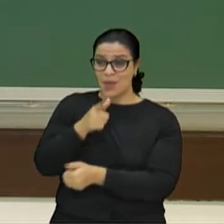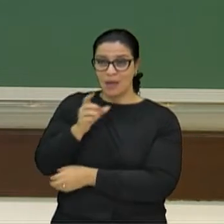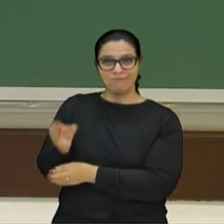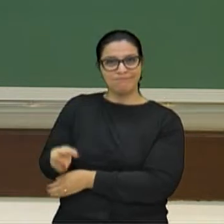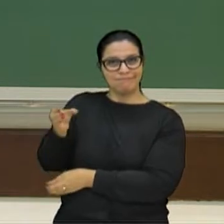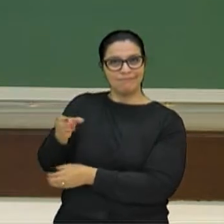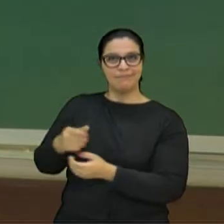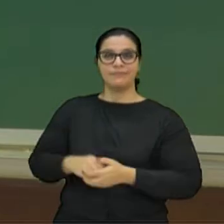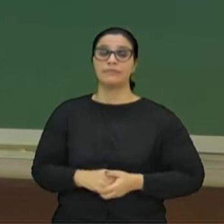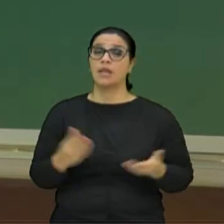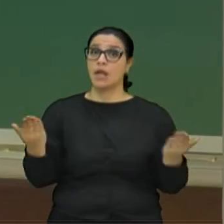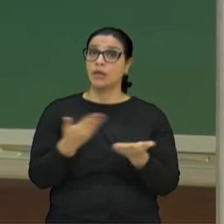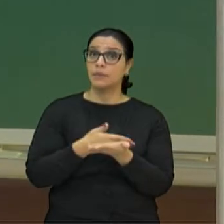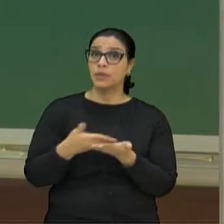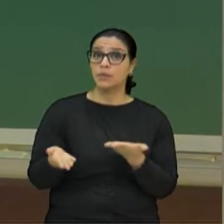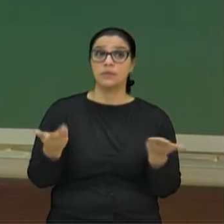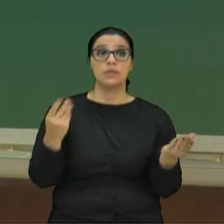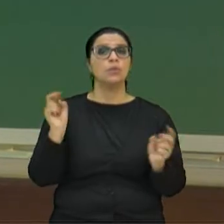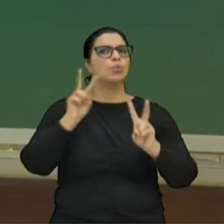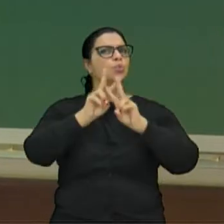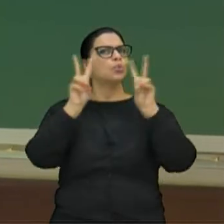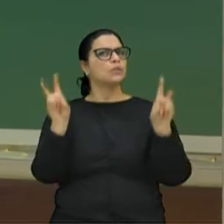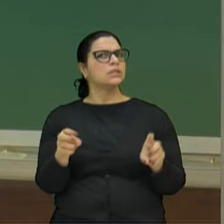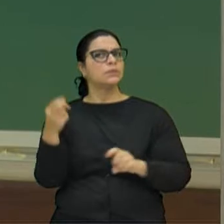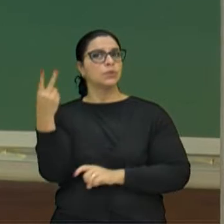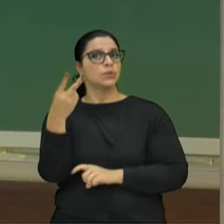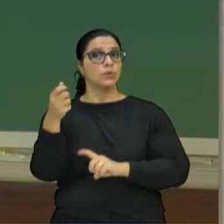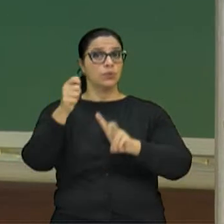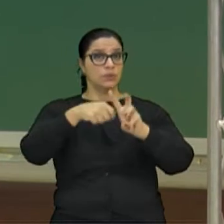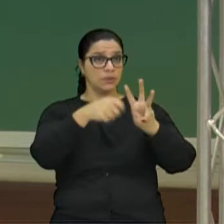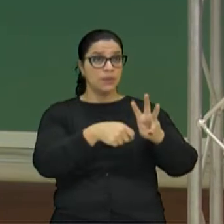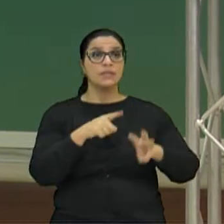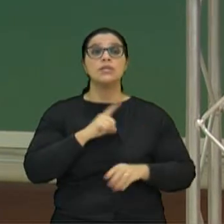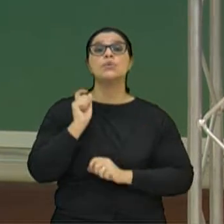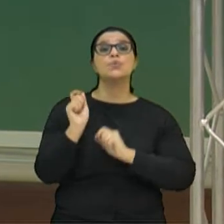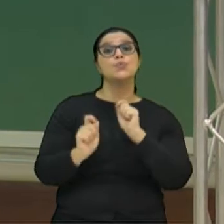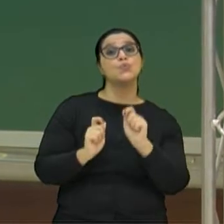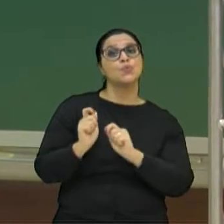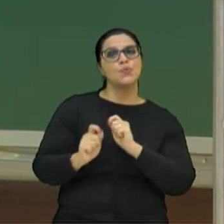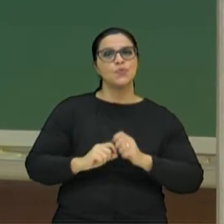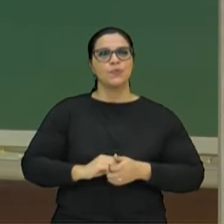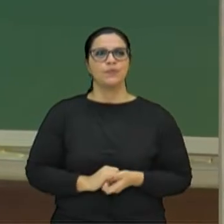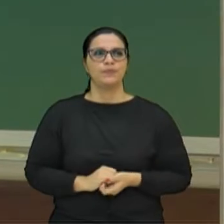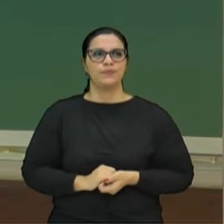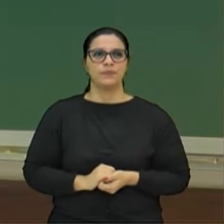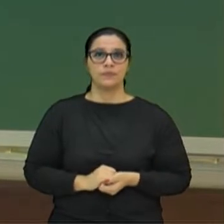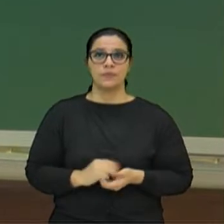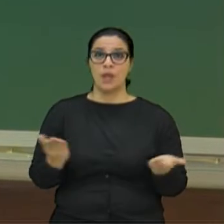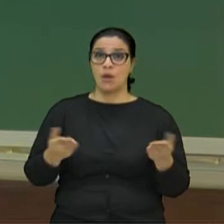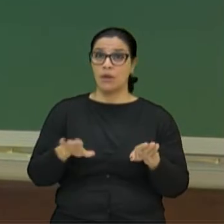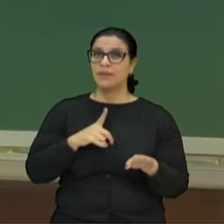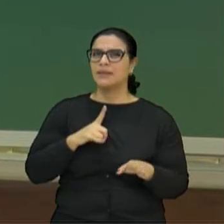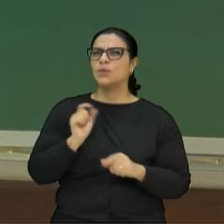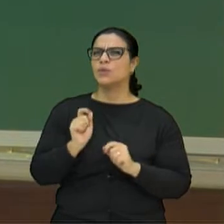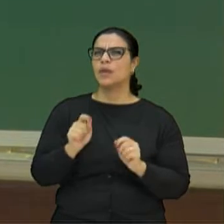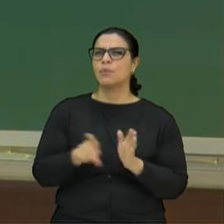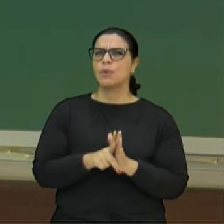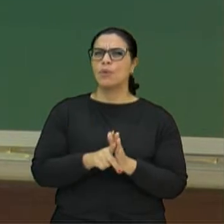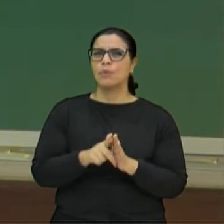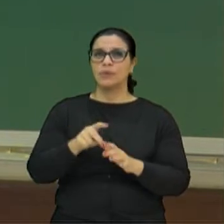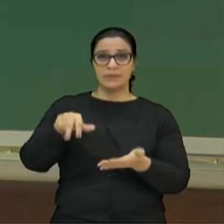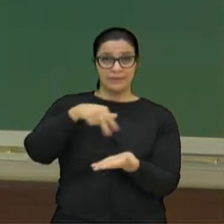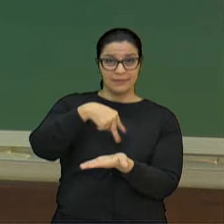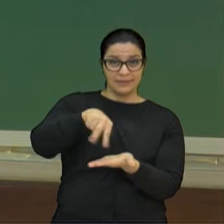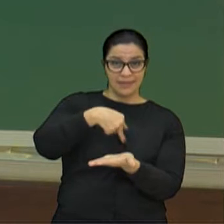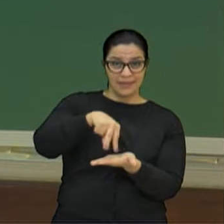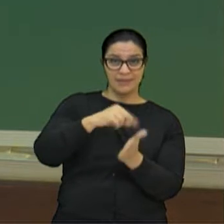tranquilo? Para começarmos então o assunto do segundo trimestre, nós temos, até então vocês estavam tendo a matéria de dança,